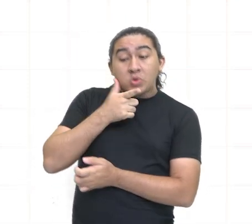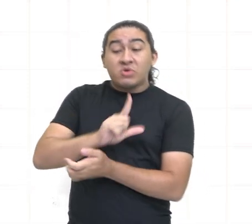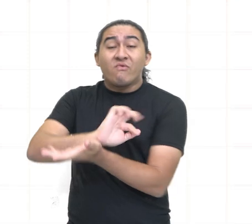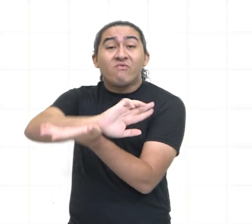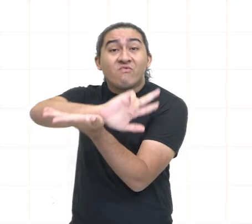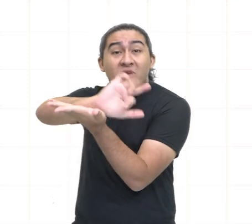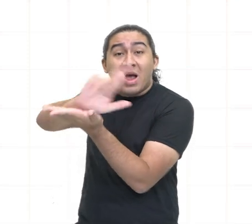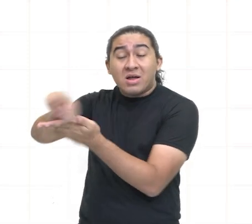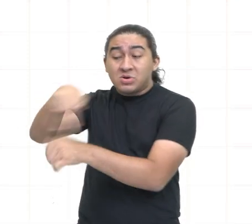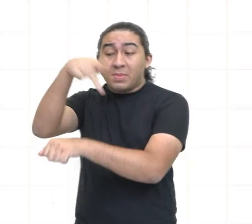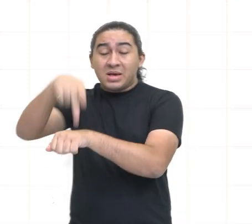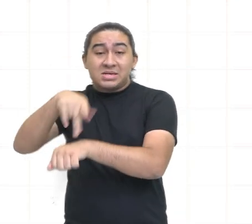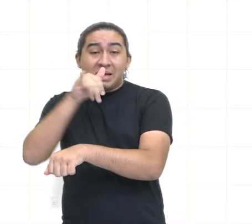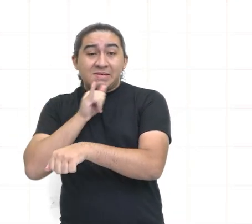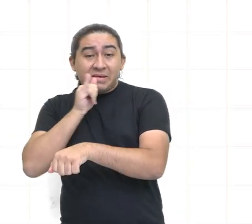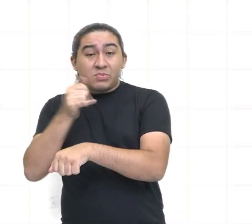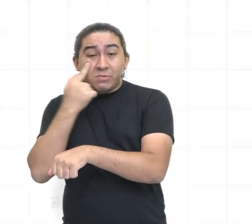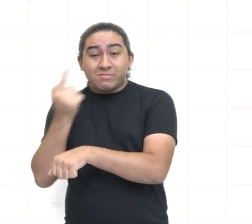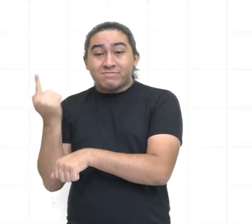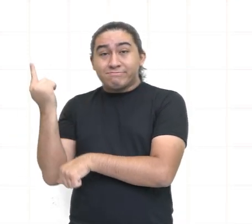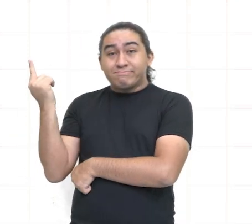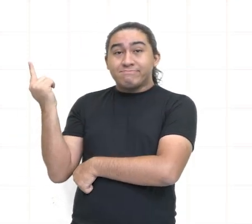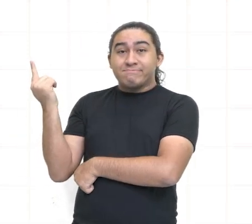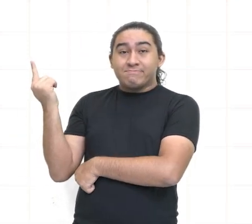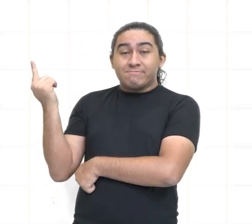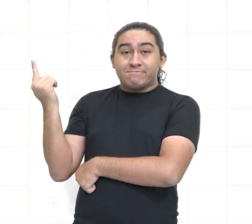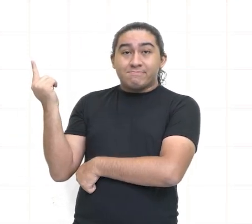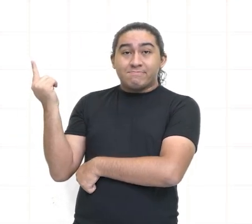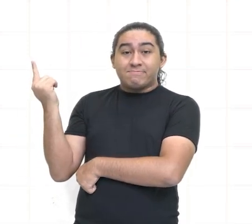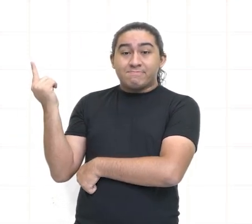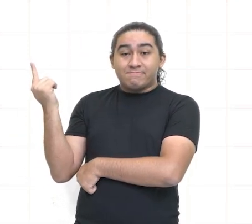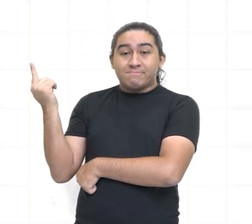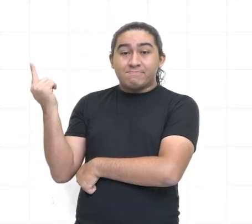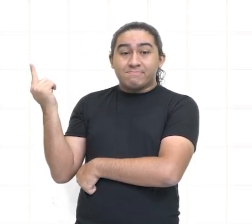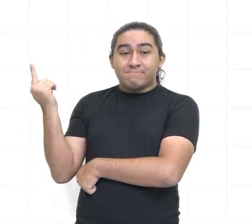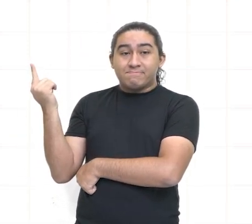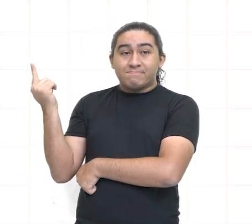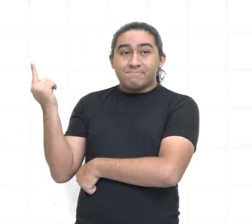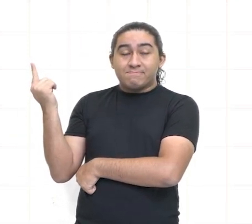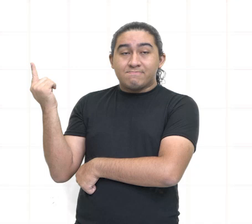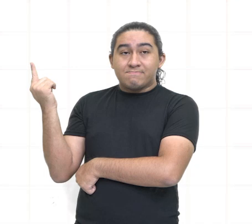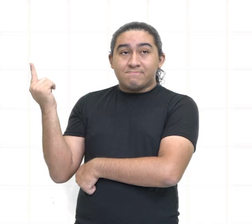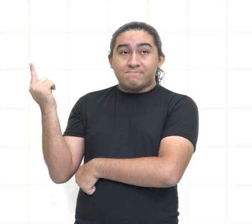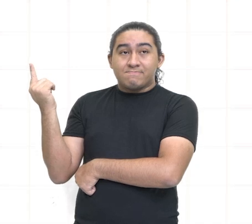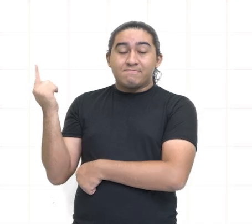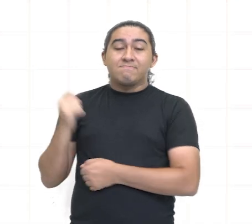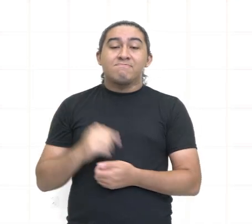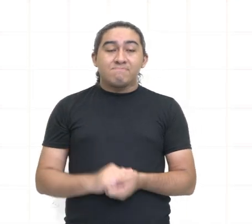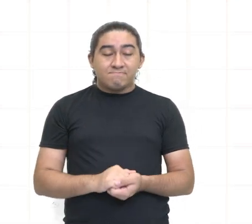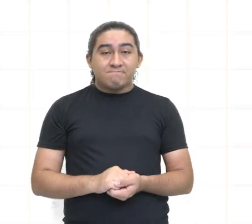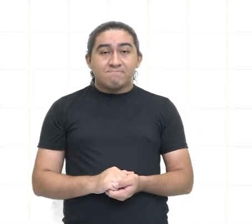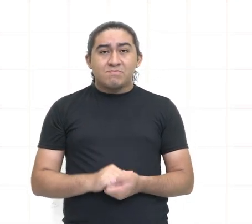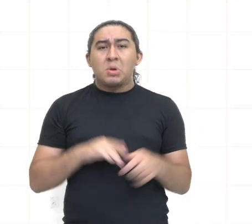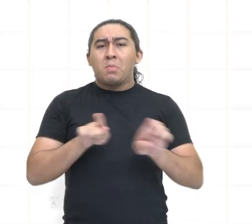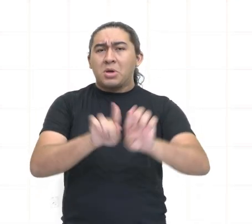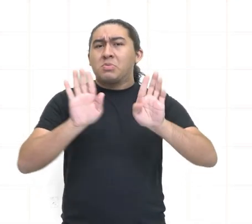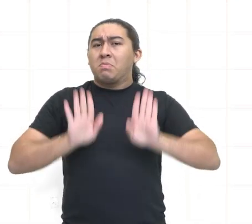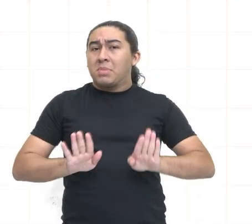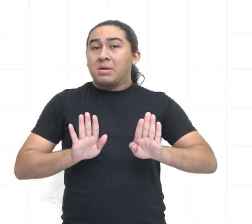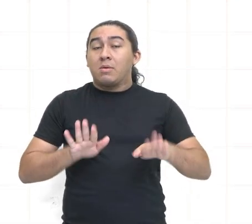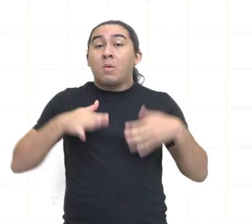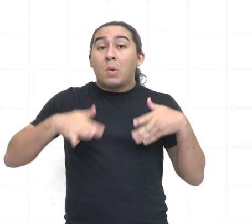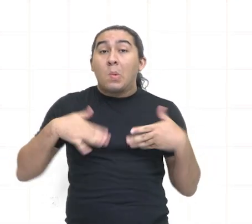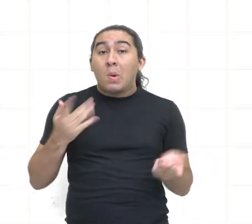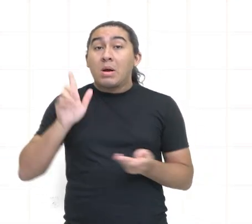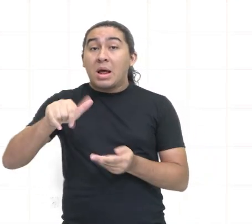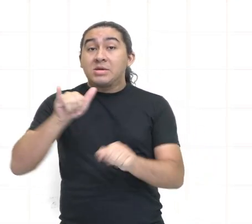continente europeu, como a Noruega, a Dinamarca, Luxemburgo, Bélgica e a Holanda. Professor, qual